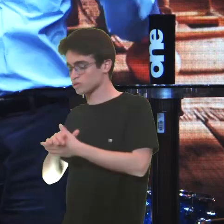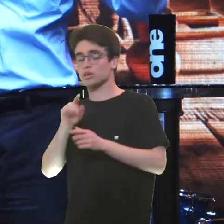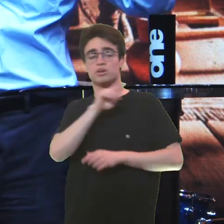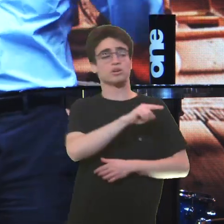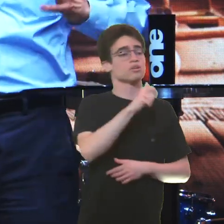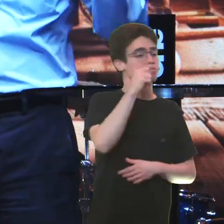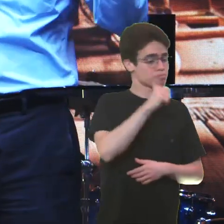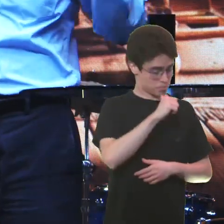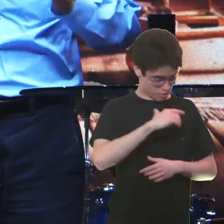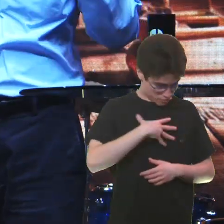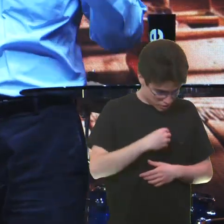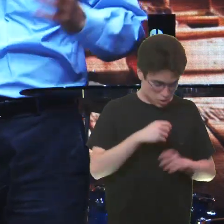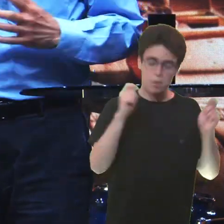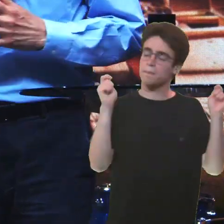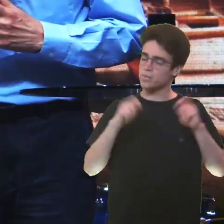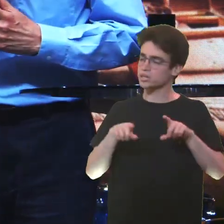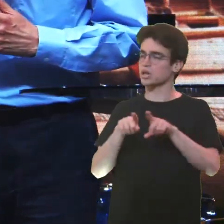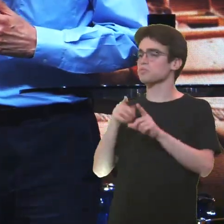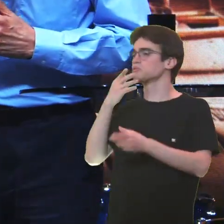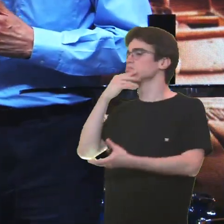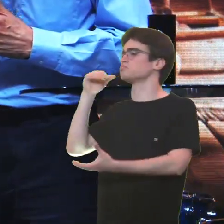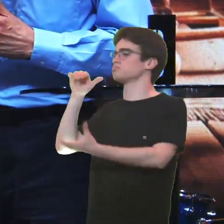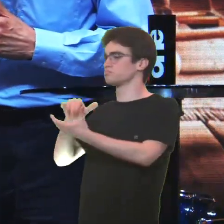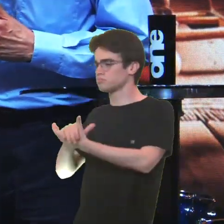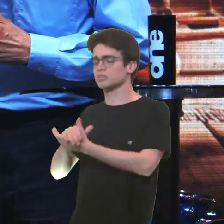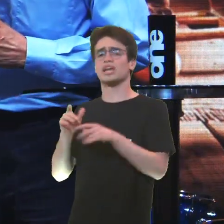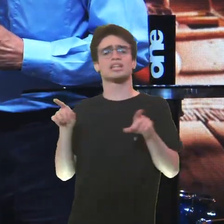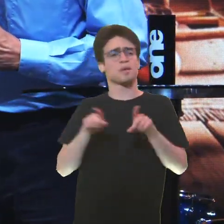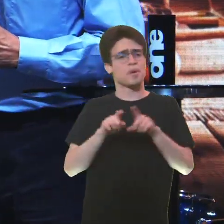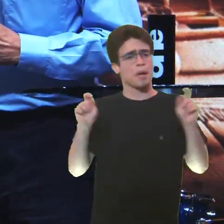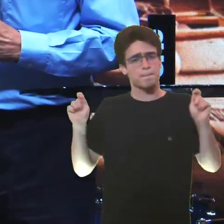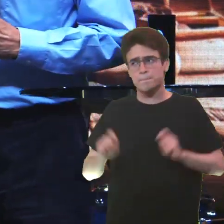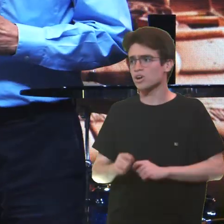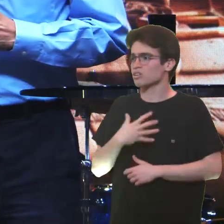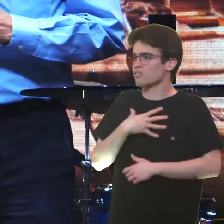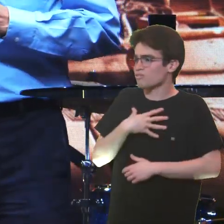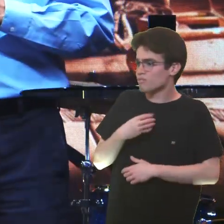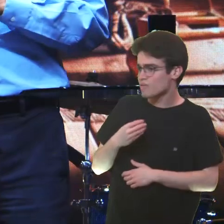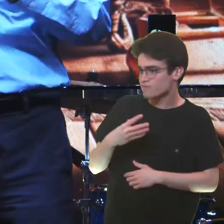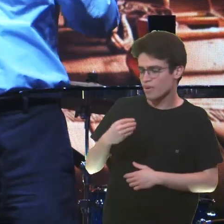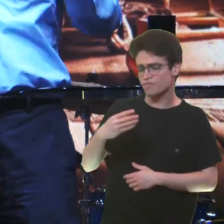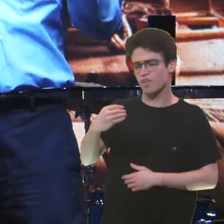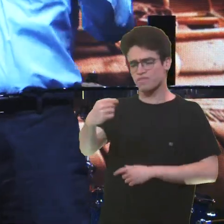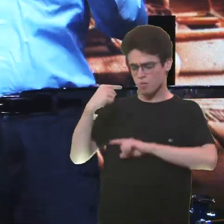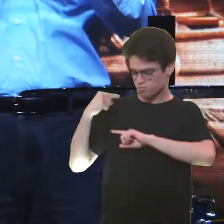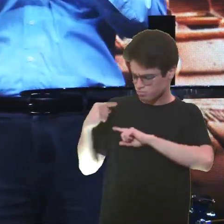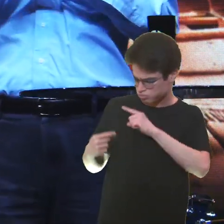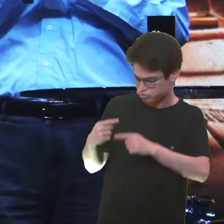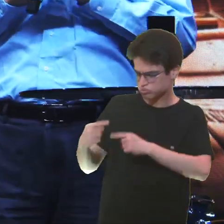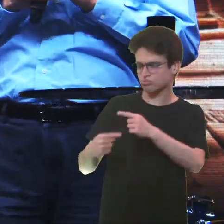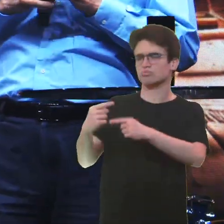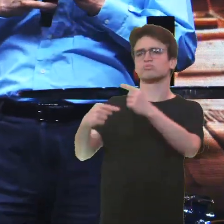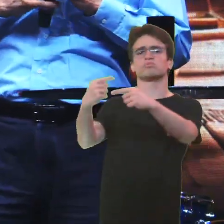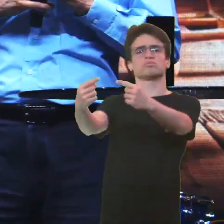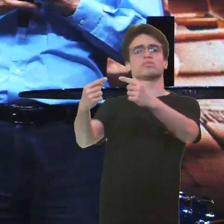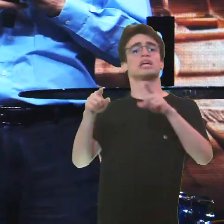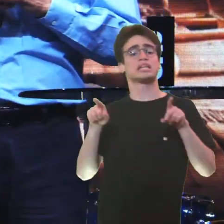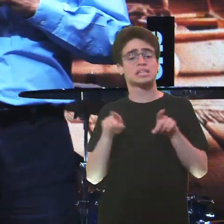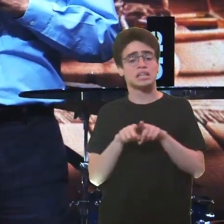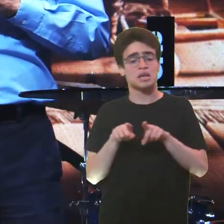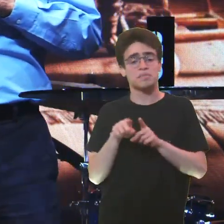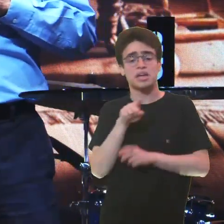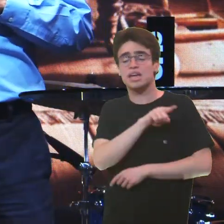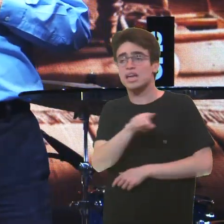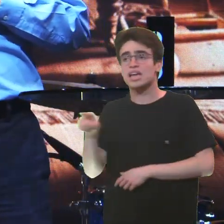se multipliquen y tengan hijos e hijas, para que se multipliquem e tenham filhos e filhas, y que no deben disminuirse. e que não